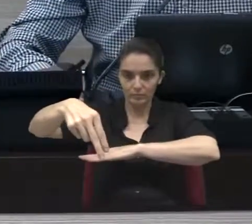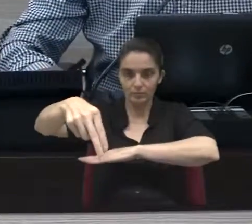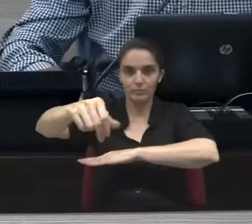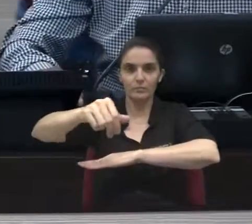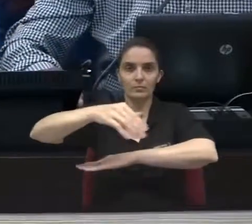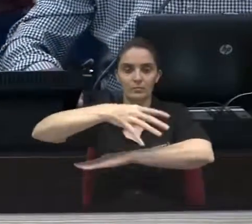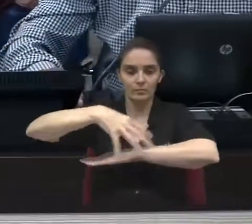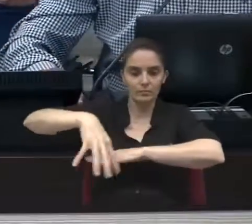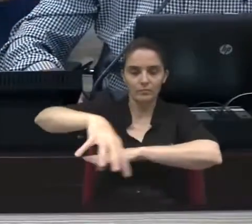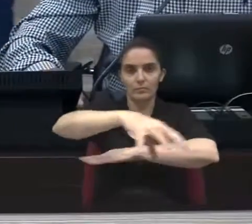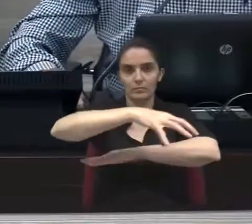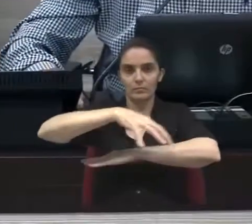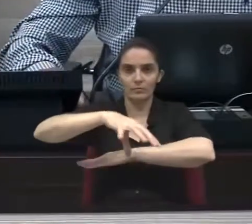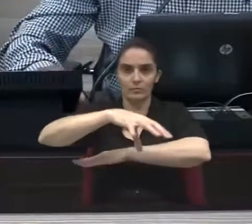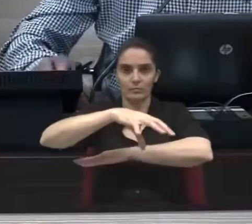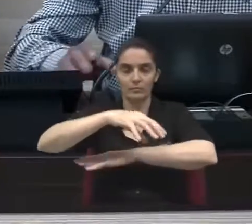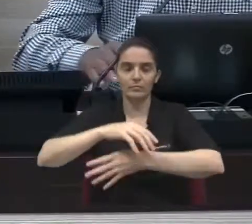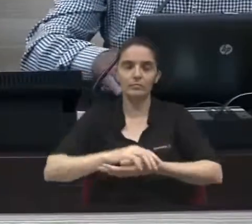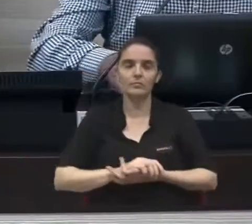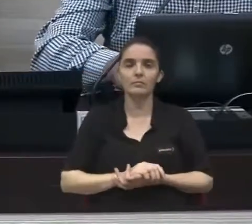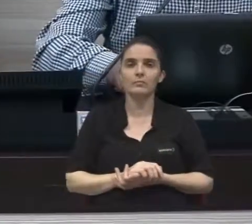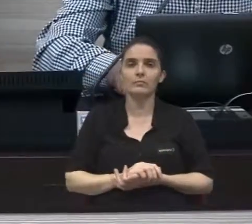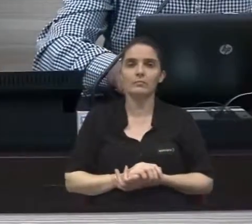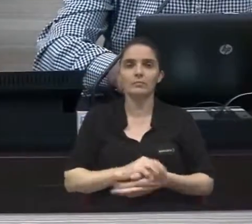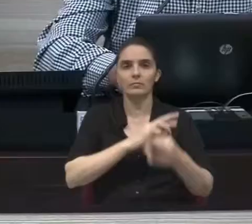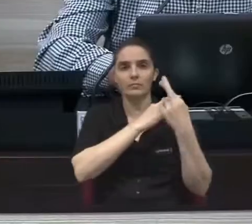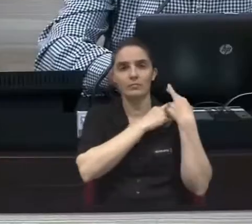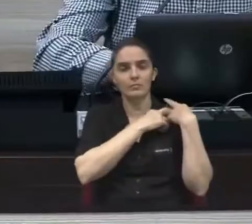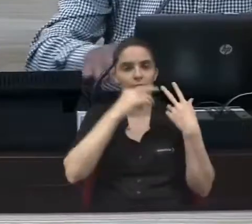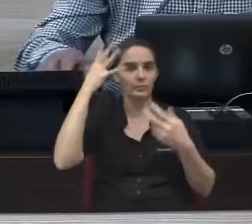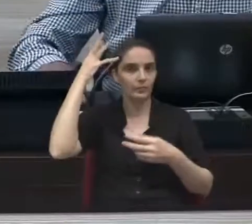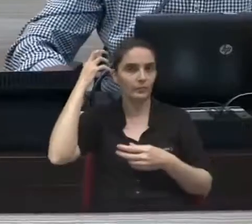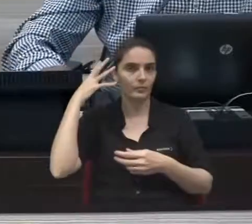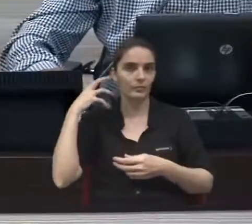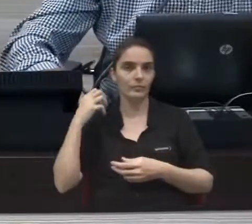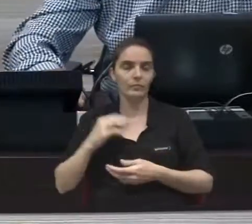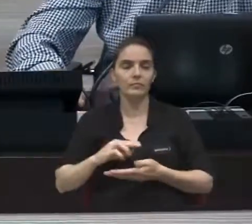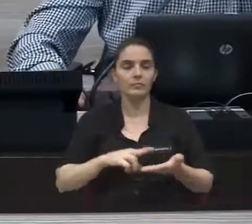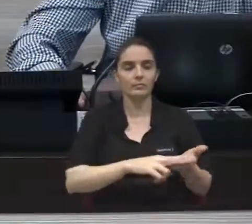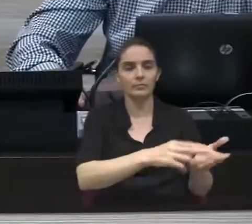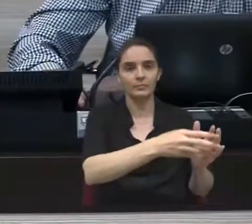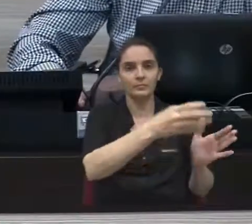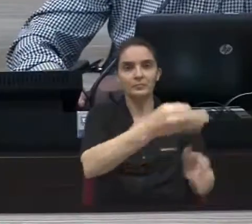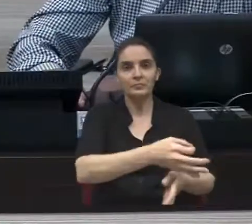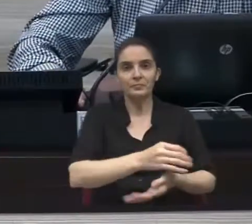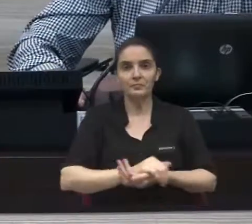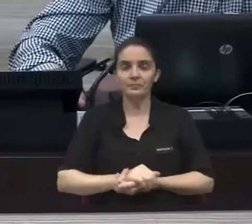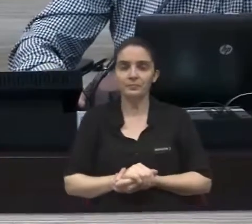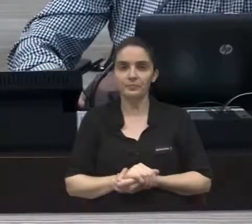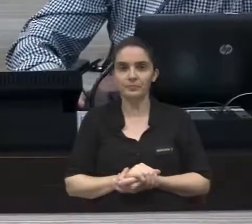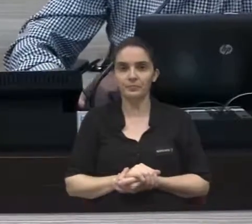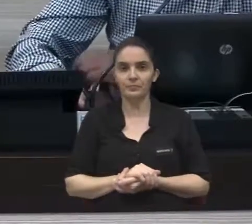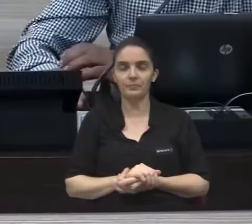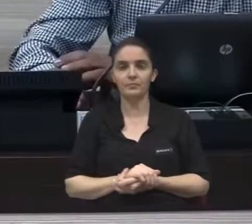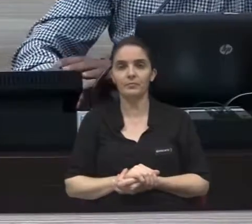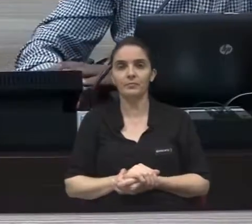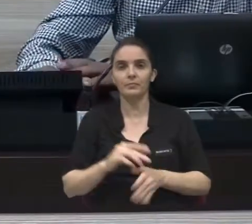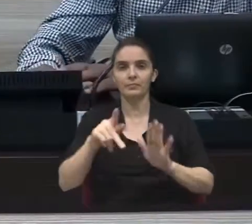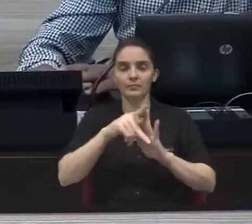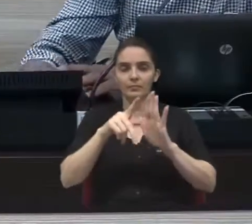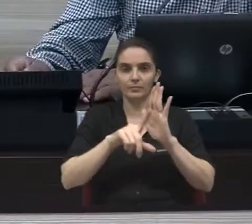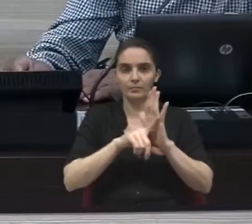de Limeira. Autoria vereadora Lu Bogo. As comissões. Projeto de